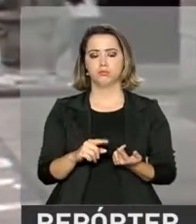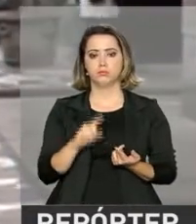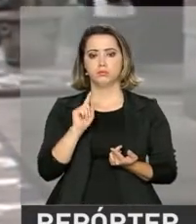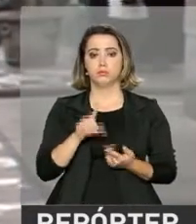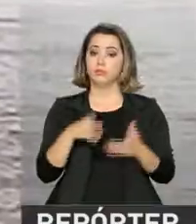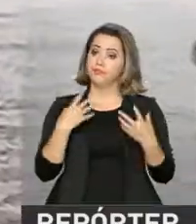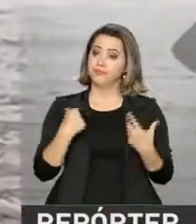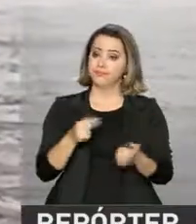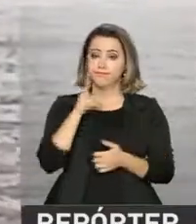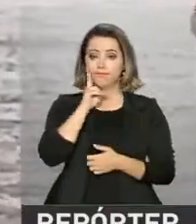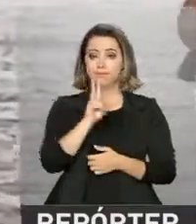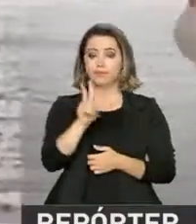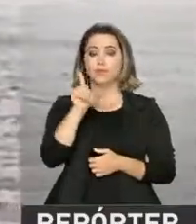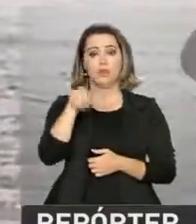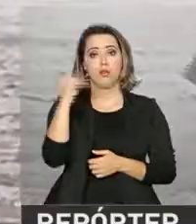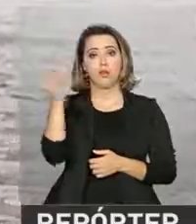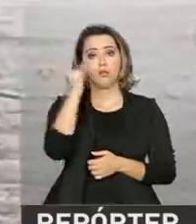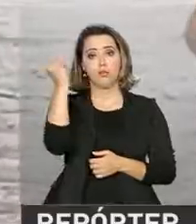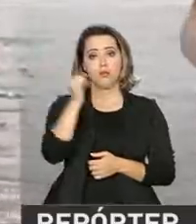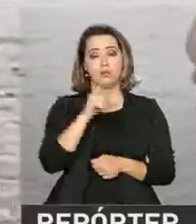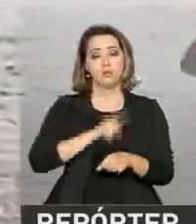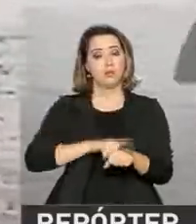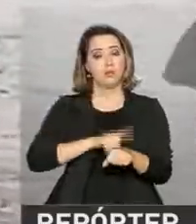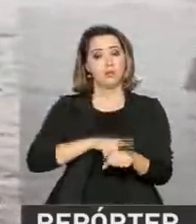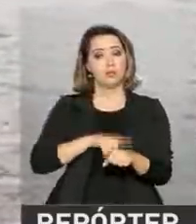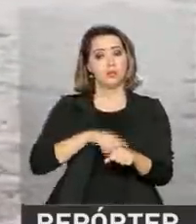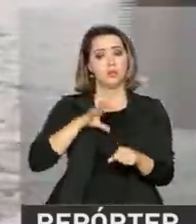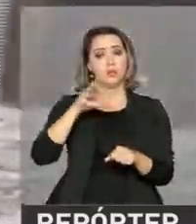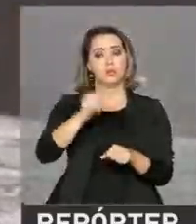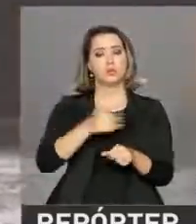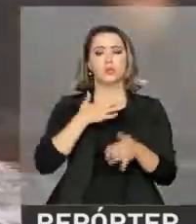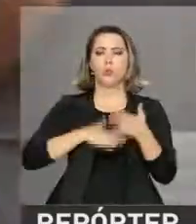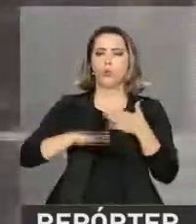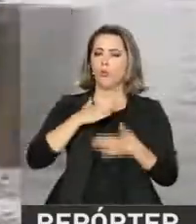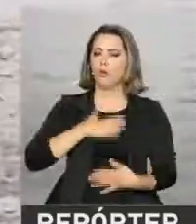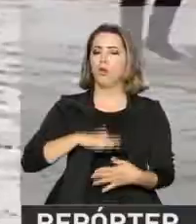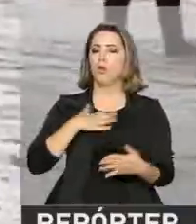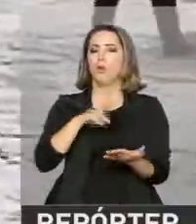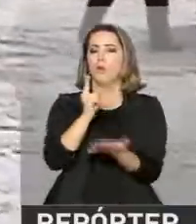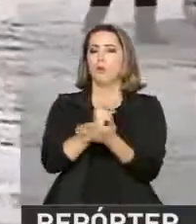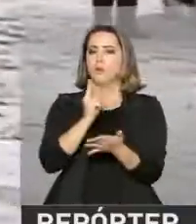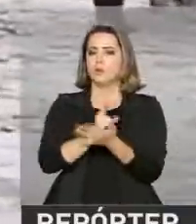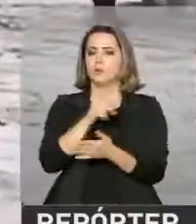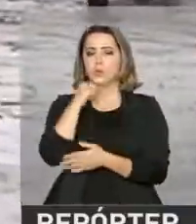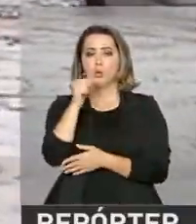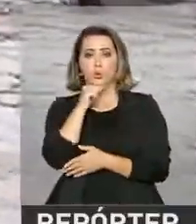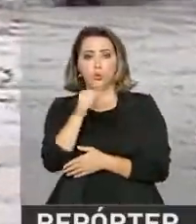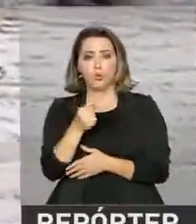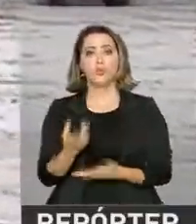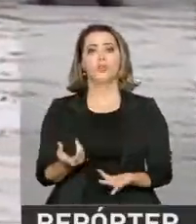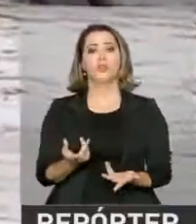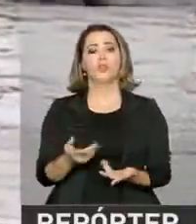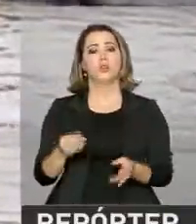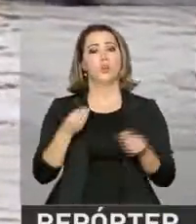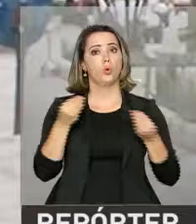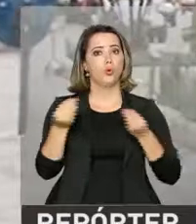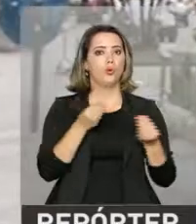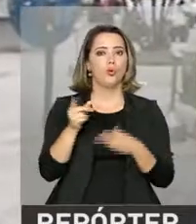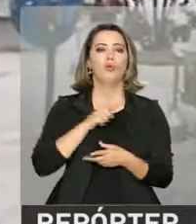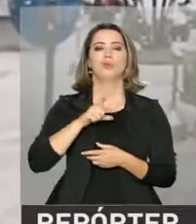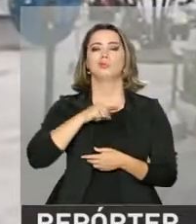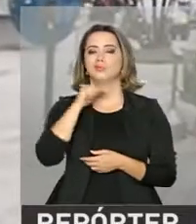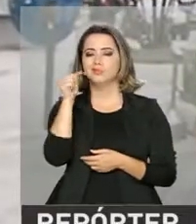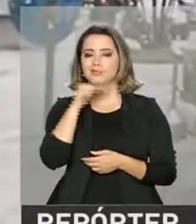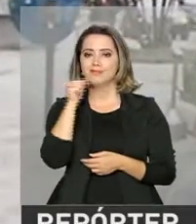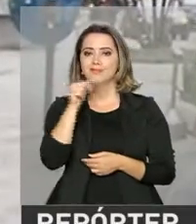Vamos ver o que a gente faz, né? E isso é importante para dar tempo de fazer tudo com tranquilidade, mesmo se surgir alguma dúvida. E como surgem